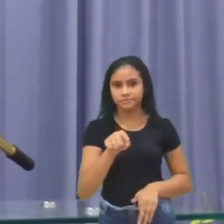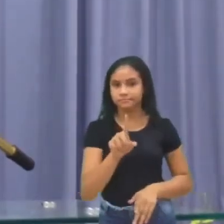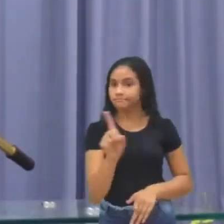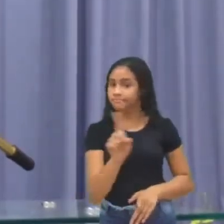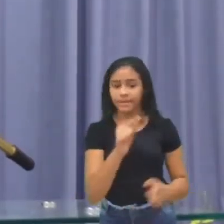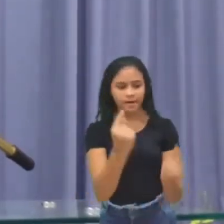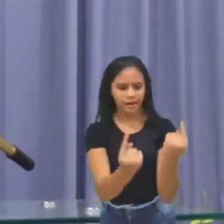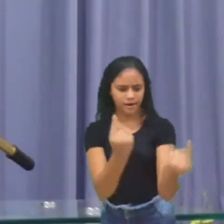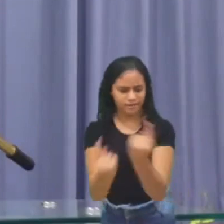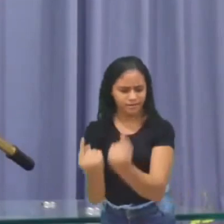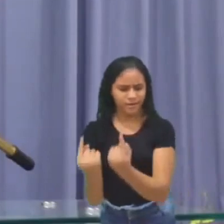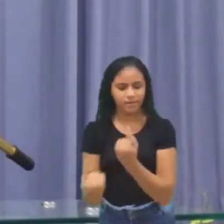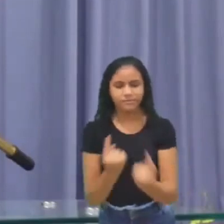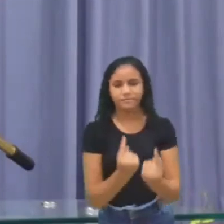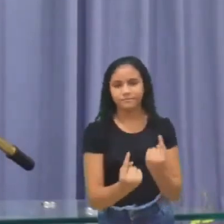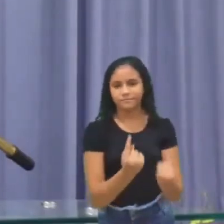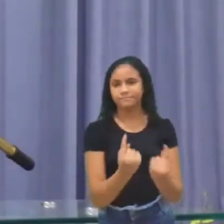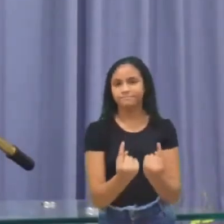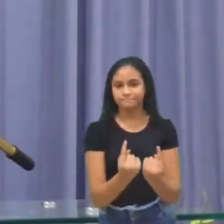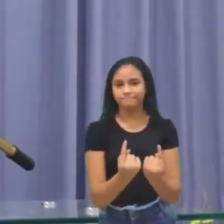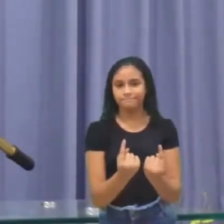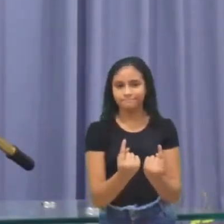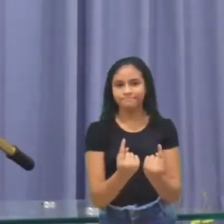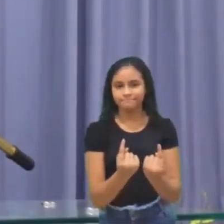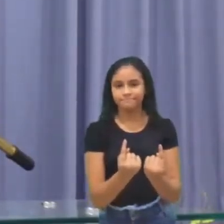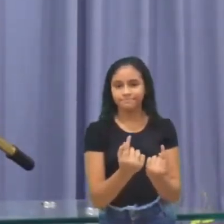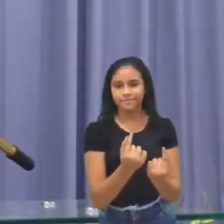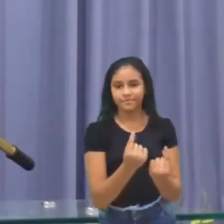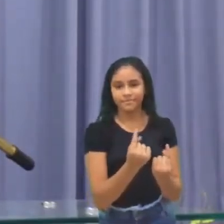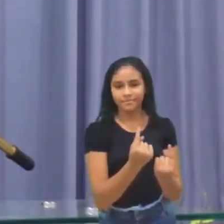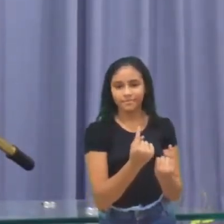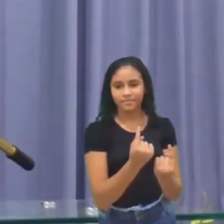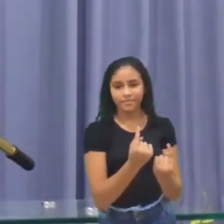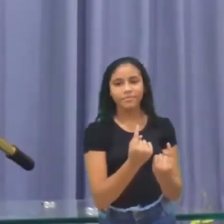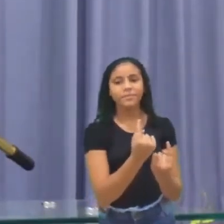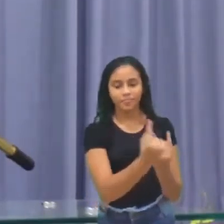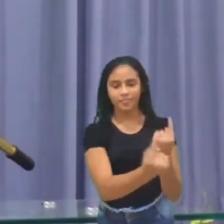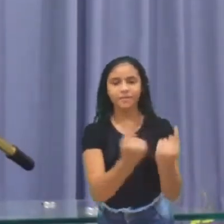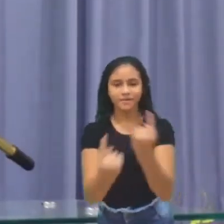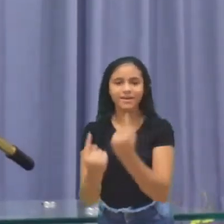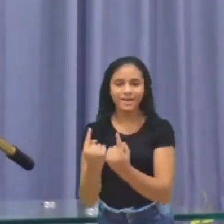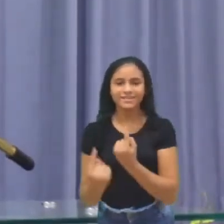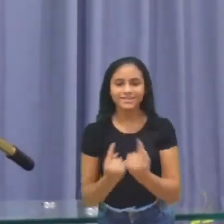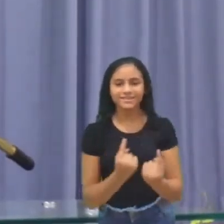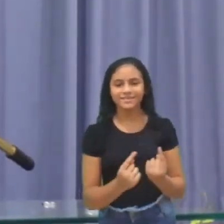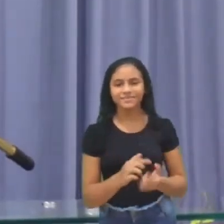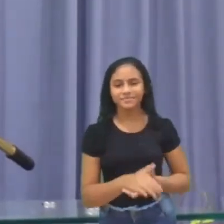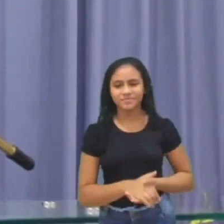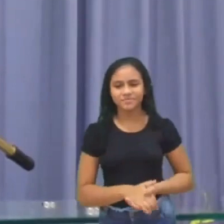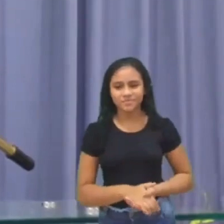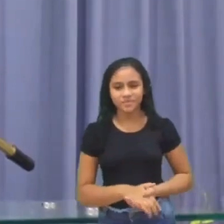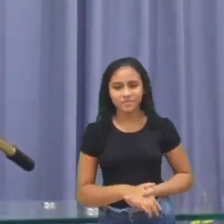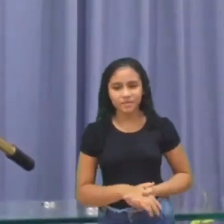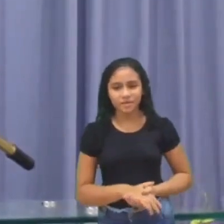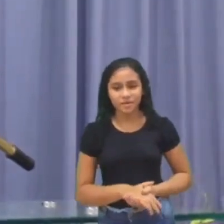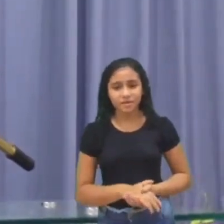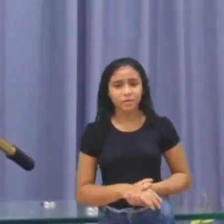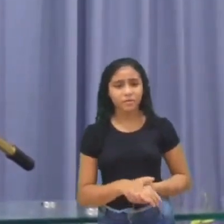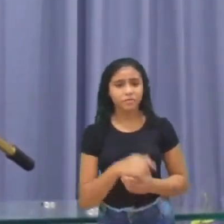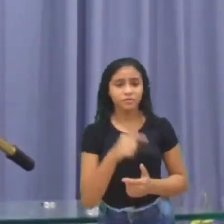fazer a sua parte. E cada um precisa se posicionar como aqueles 2